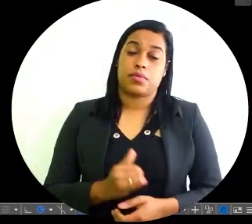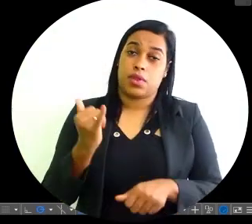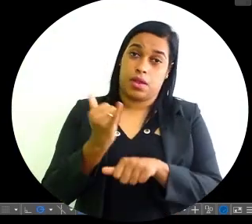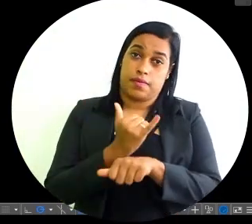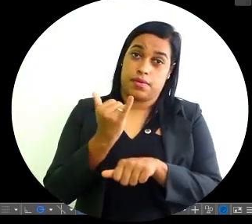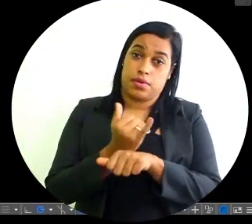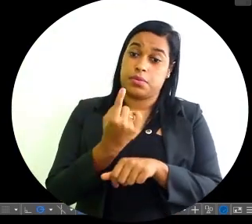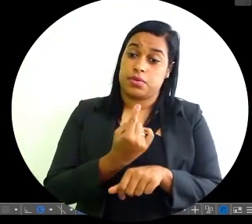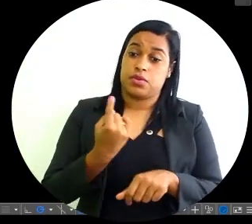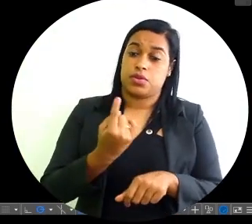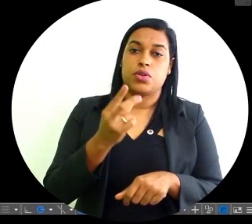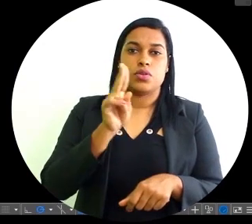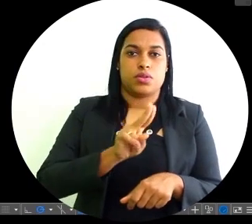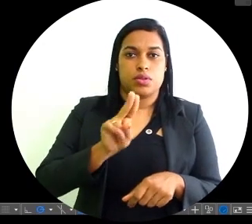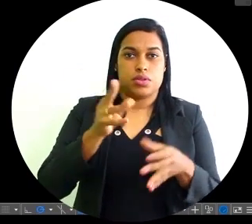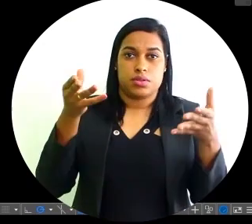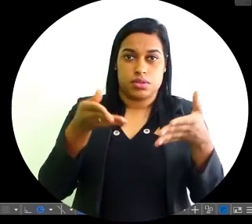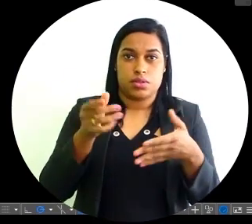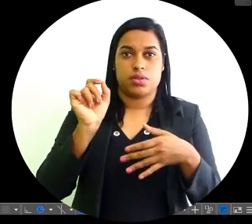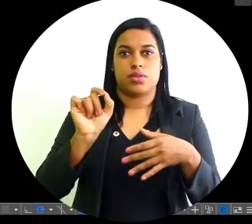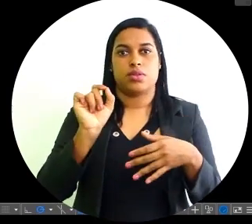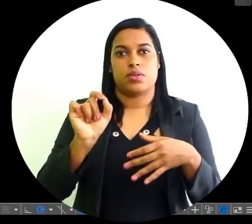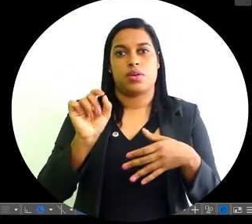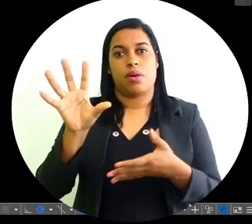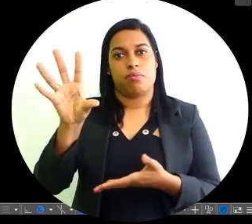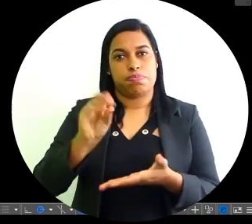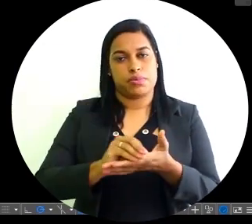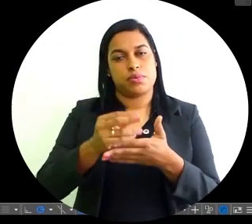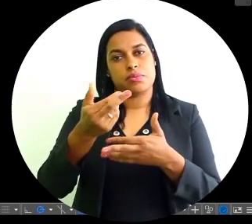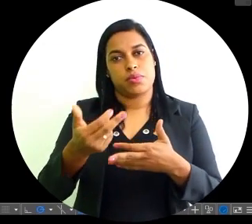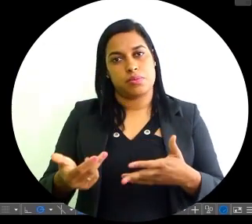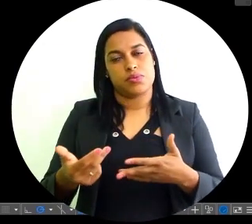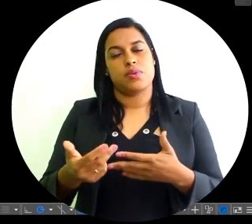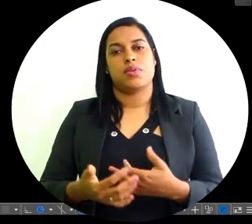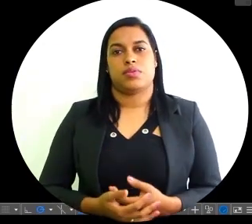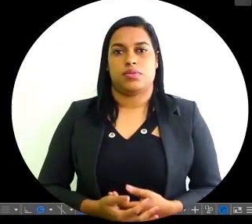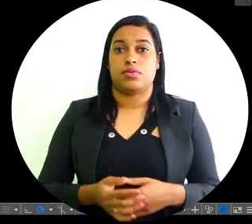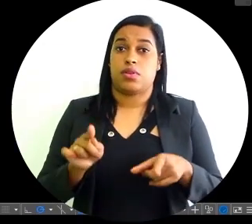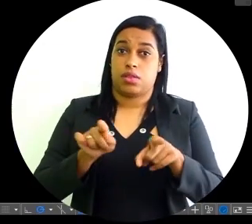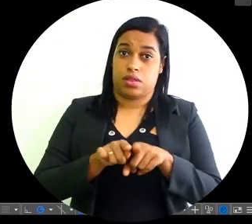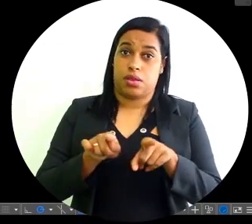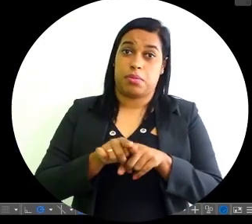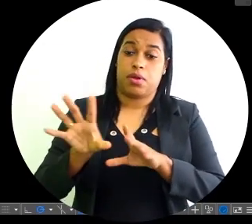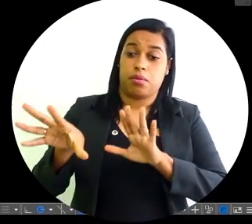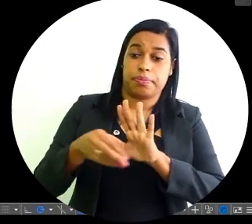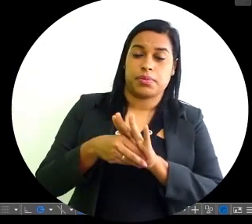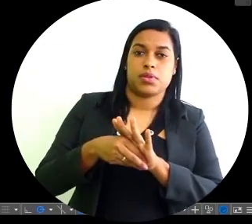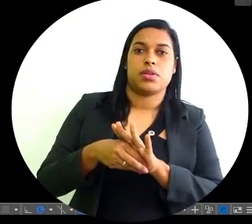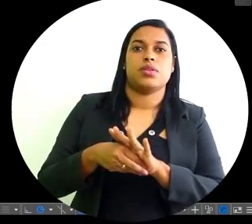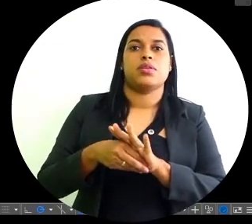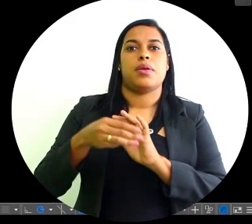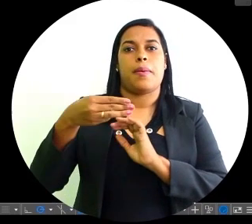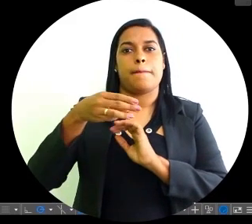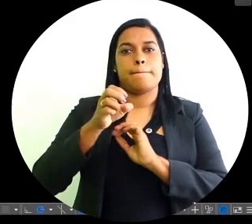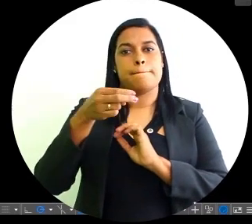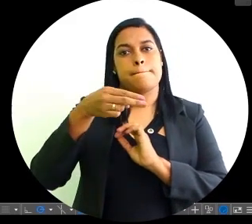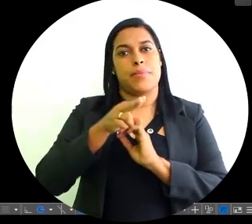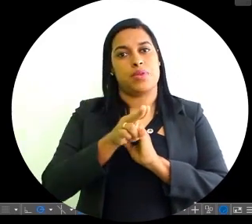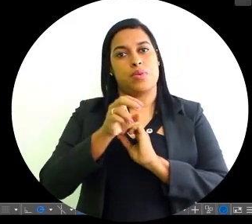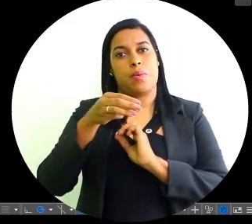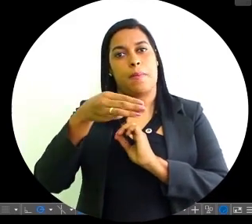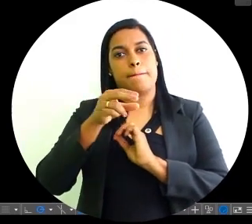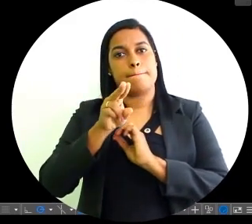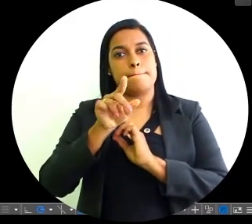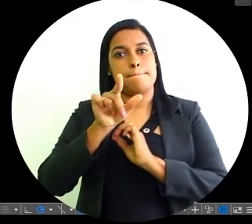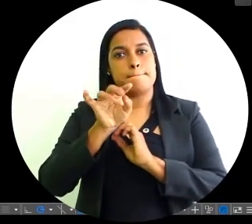nós utilizaremos agora é a ferramenta para copiar objetos. Ela também está localizada aqui no menu Modify. Logo abaixo de Move,